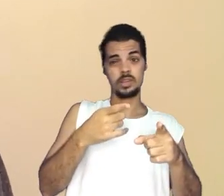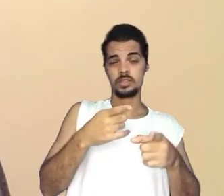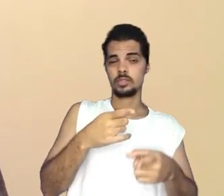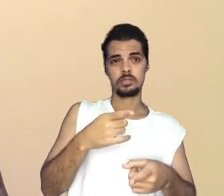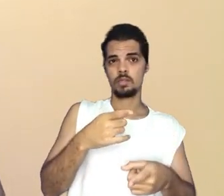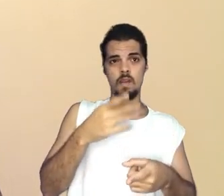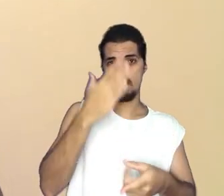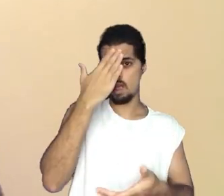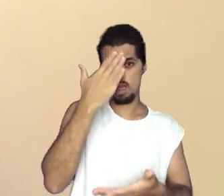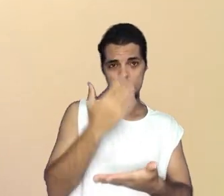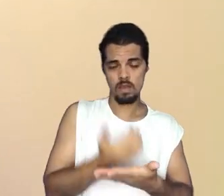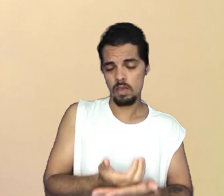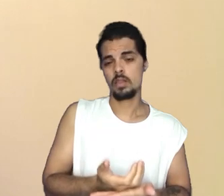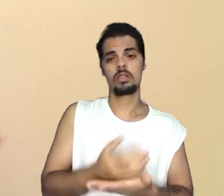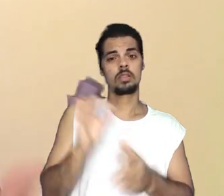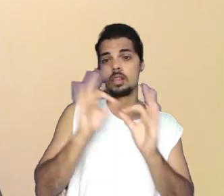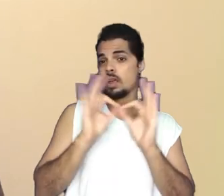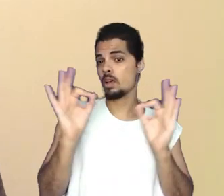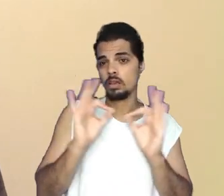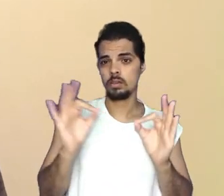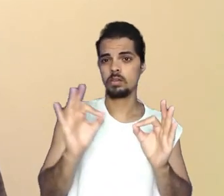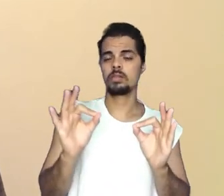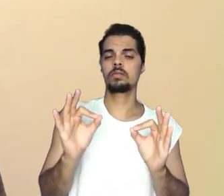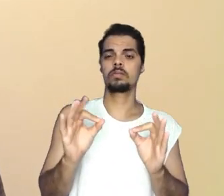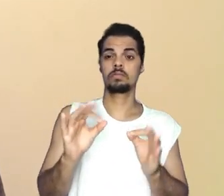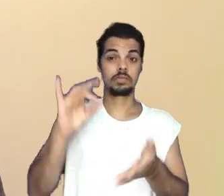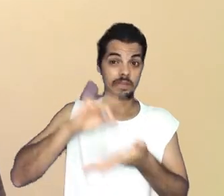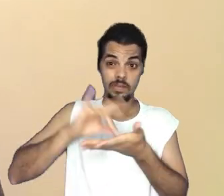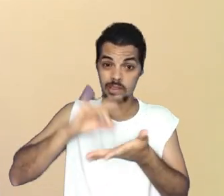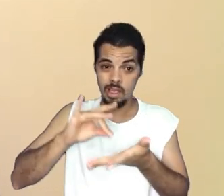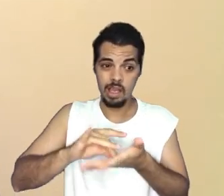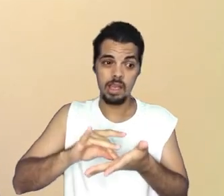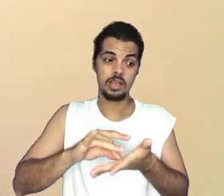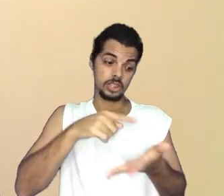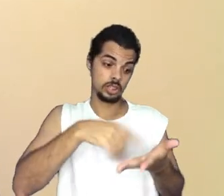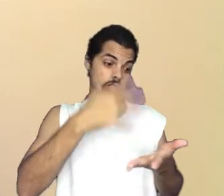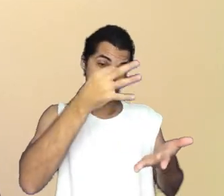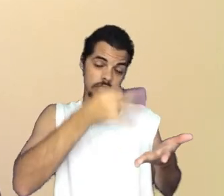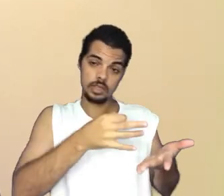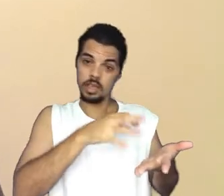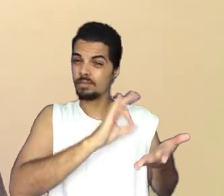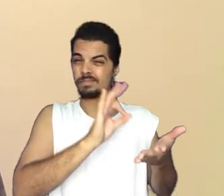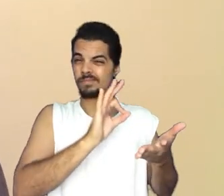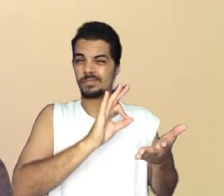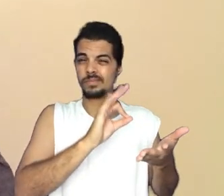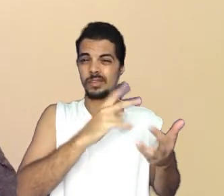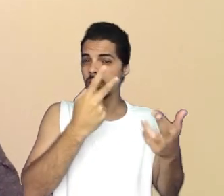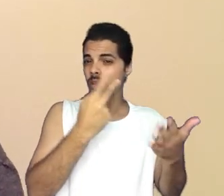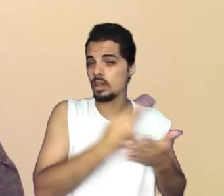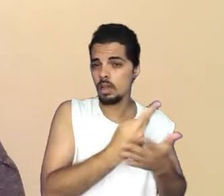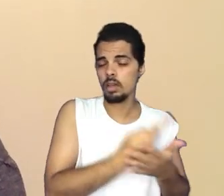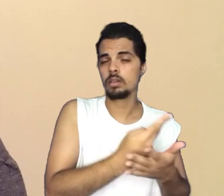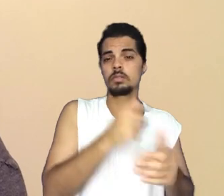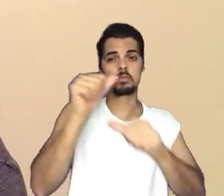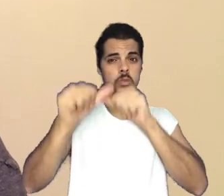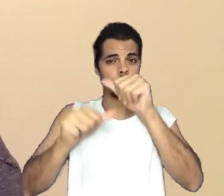efetivados, né? Então, assim, é um texto bem curto, um texto que pode ser levado para análise, e aí eu criei